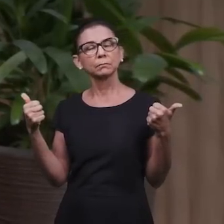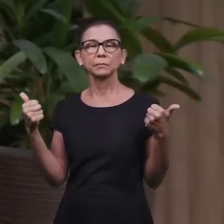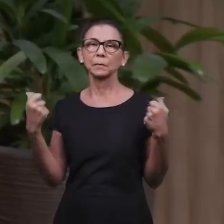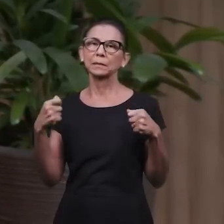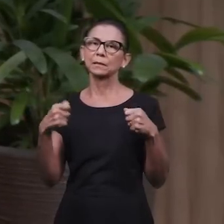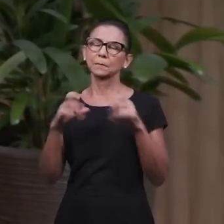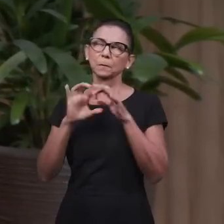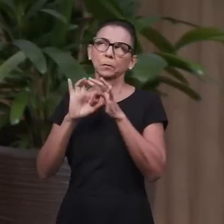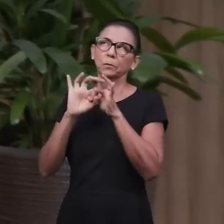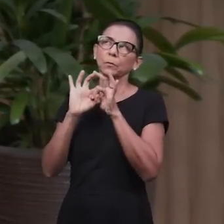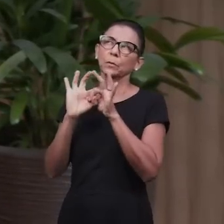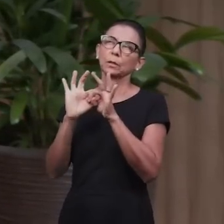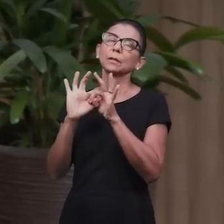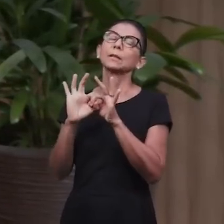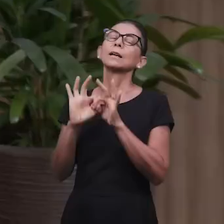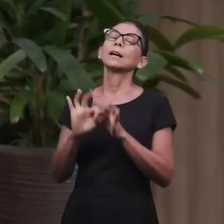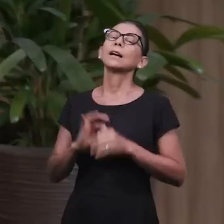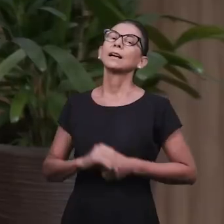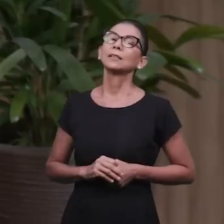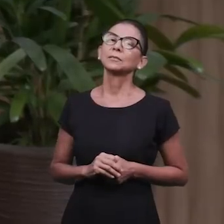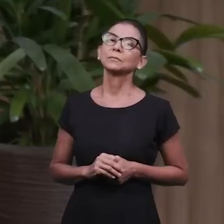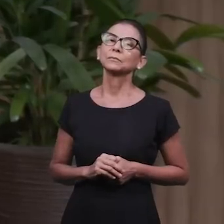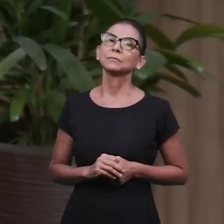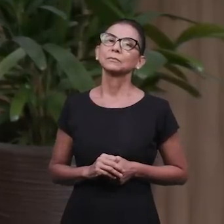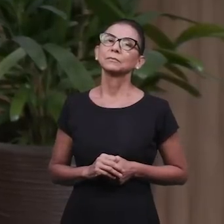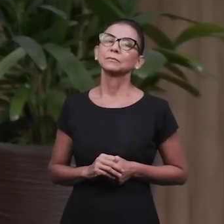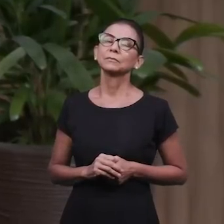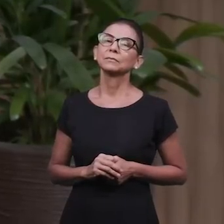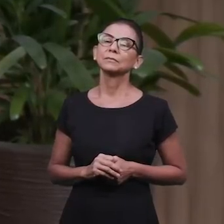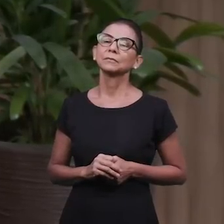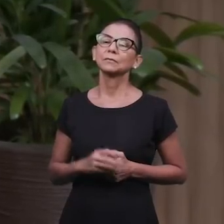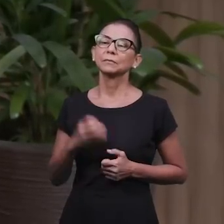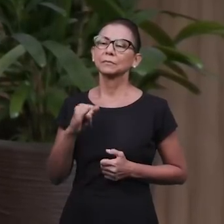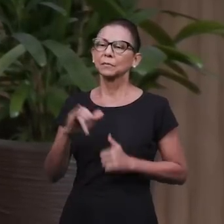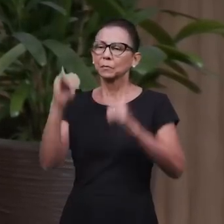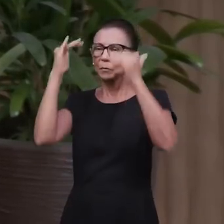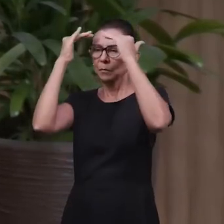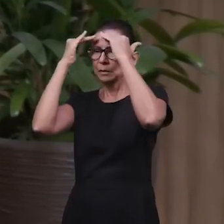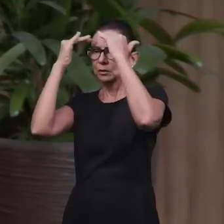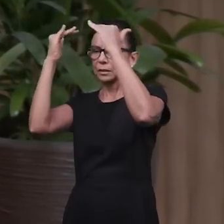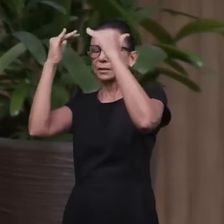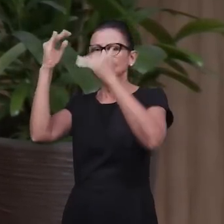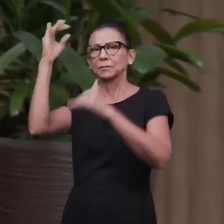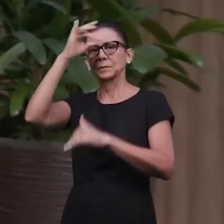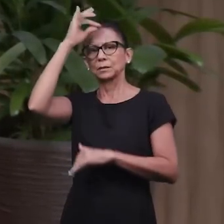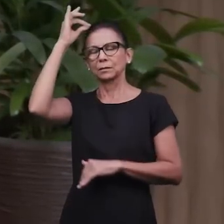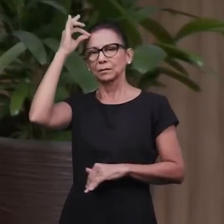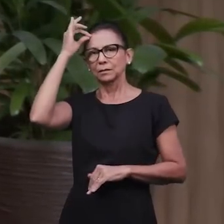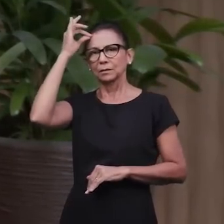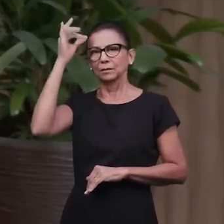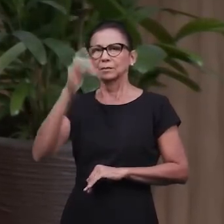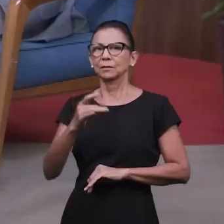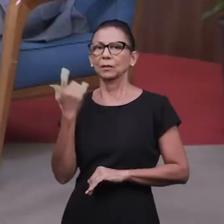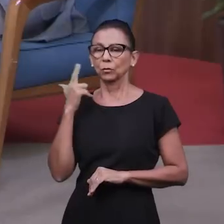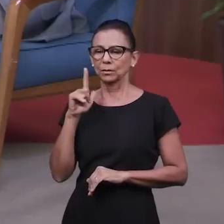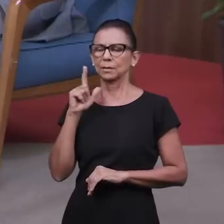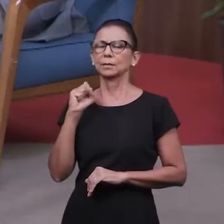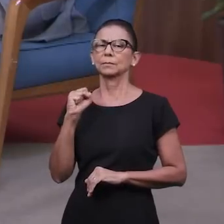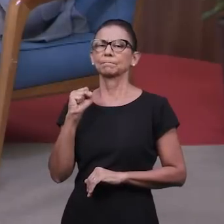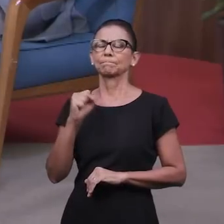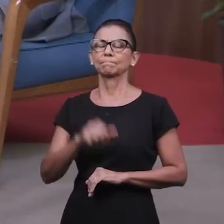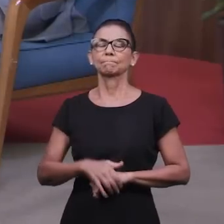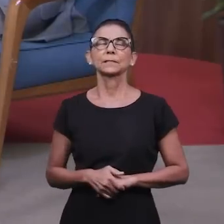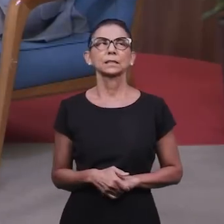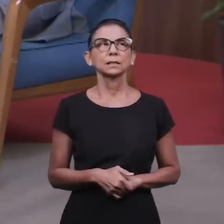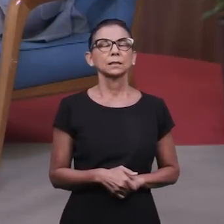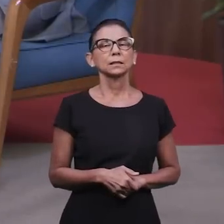nós precisamos estar em comunhão com Ele e só conseguimos isso se vivermos em obediência ao Espírito Santo.